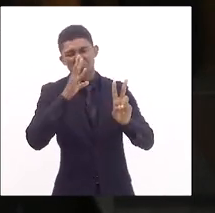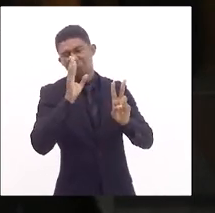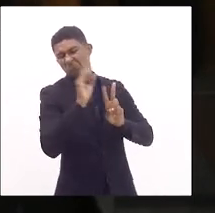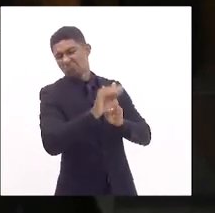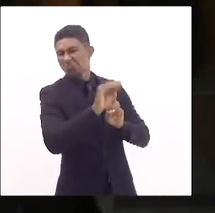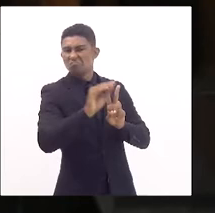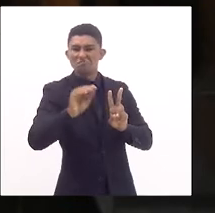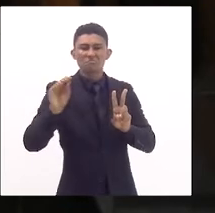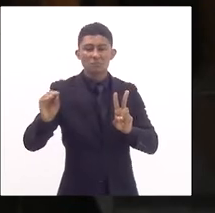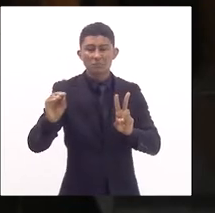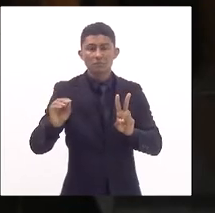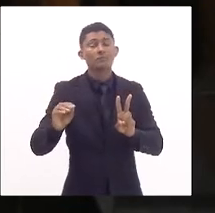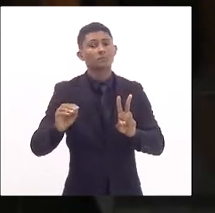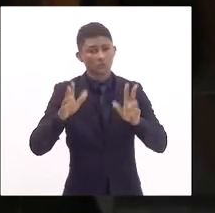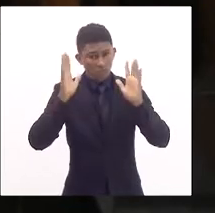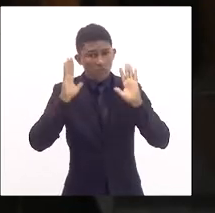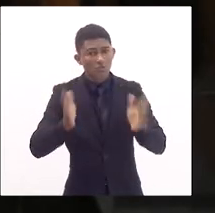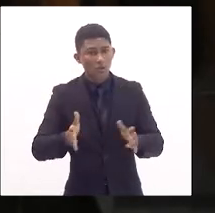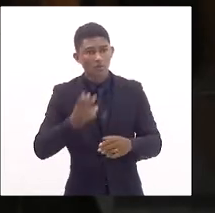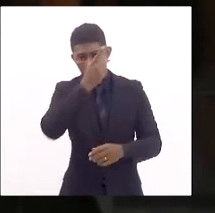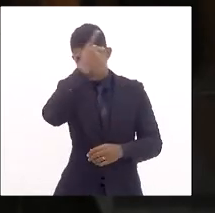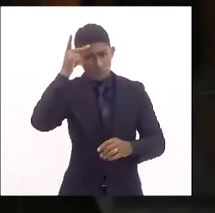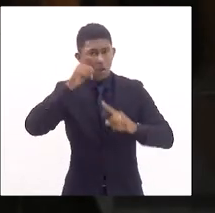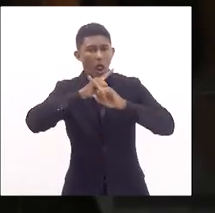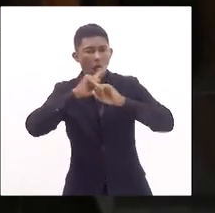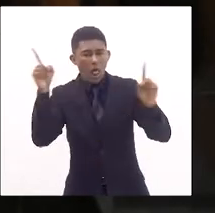após receber inúmeras reclamações